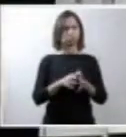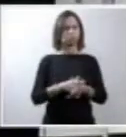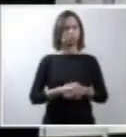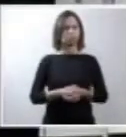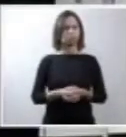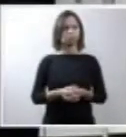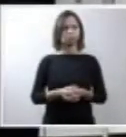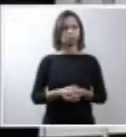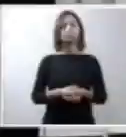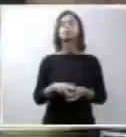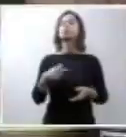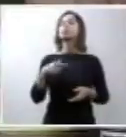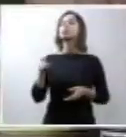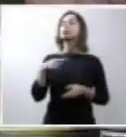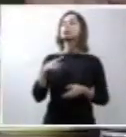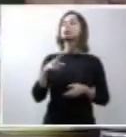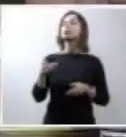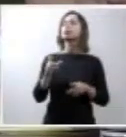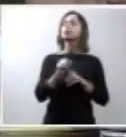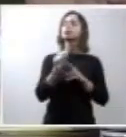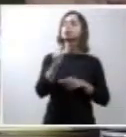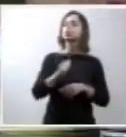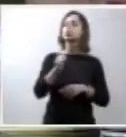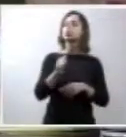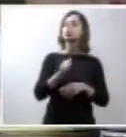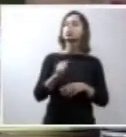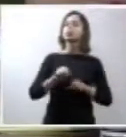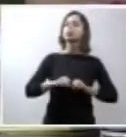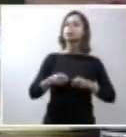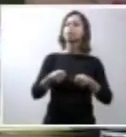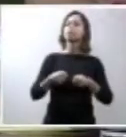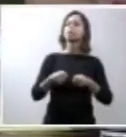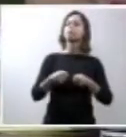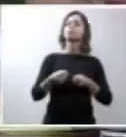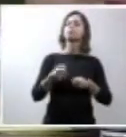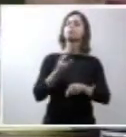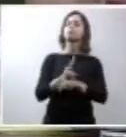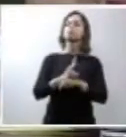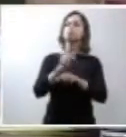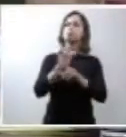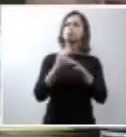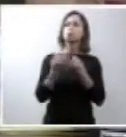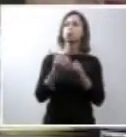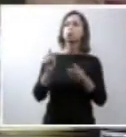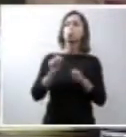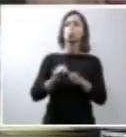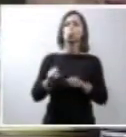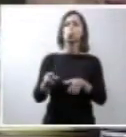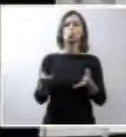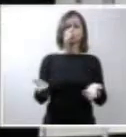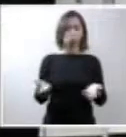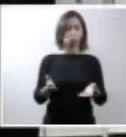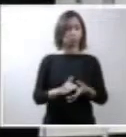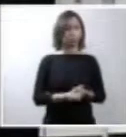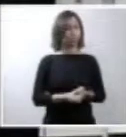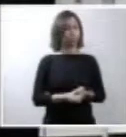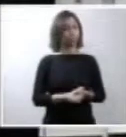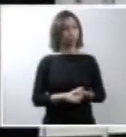Esta Associação para a Defesa da Família, qual é a missão dela? Qual é o fim institucional dela? O